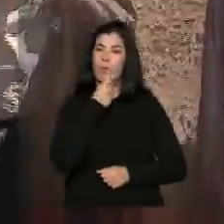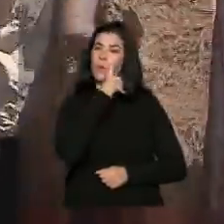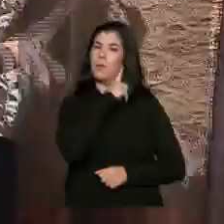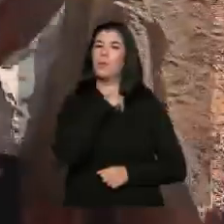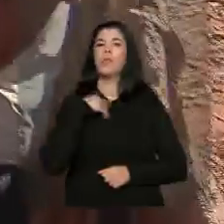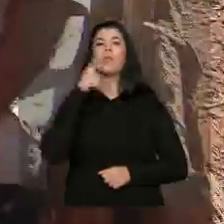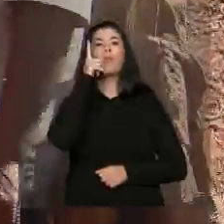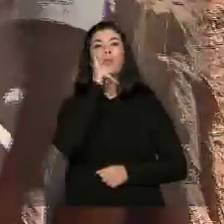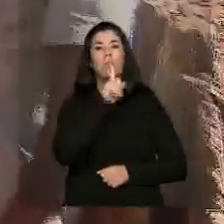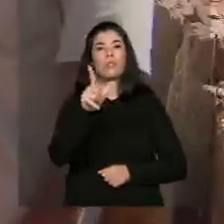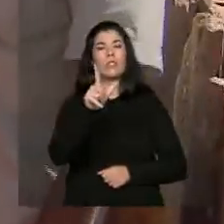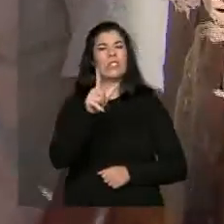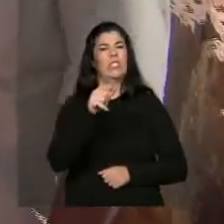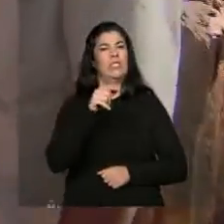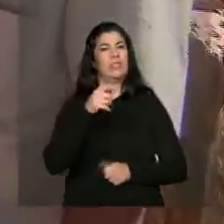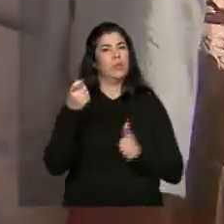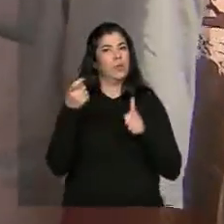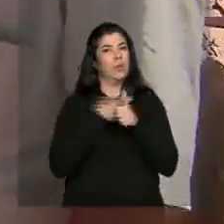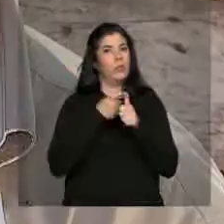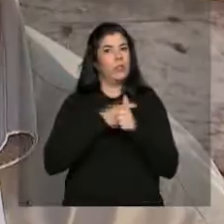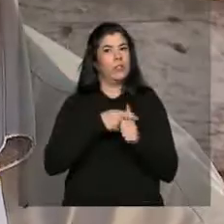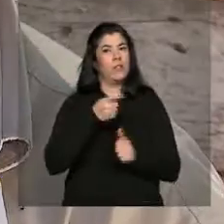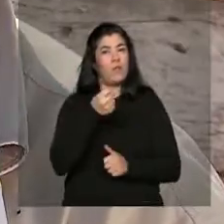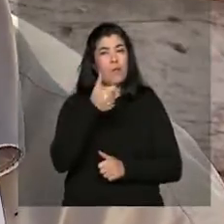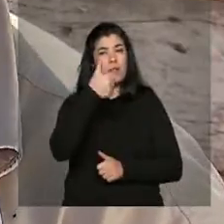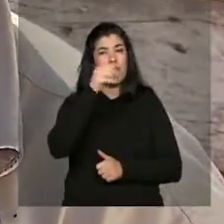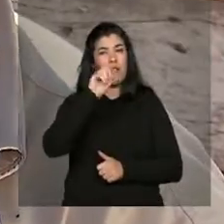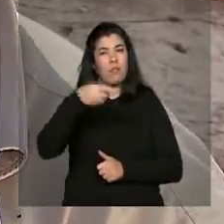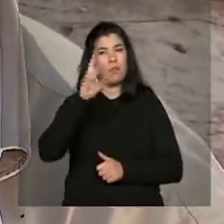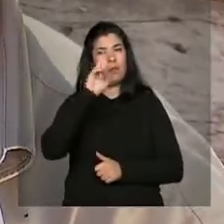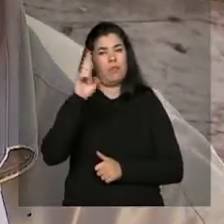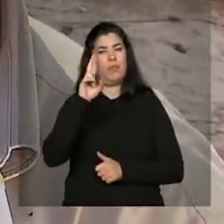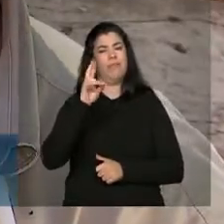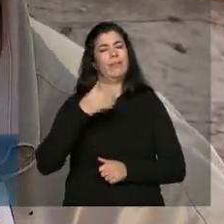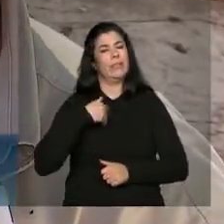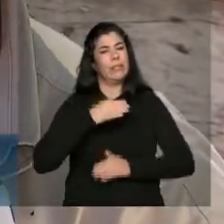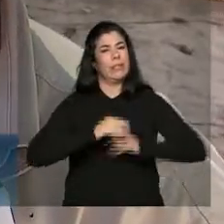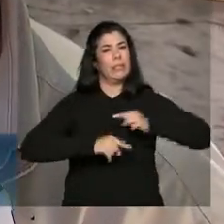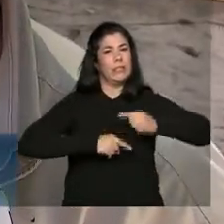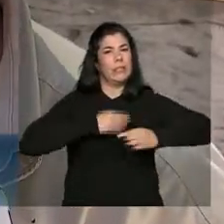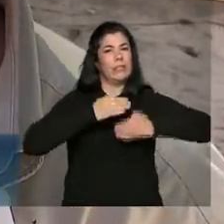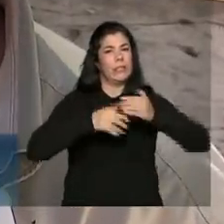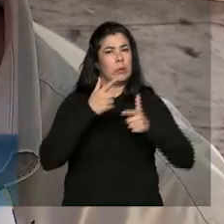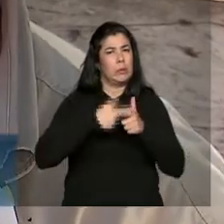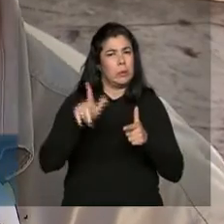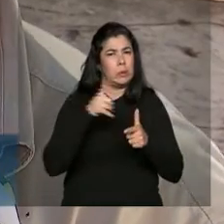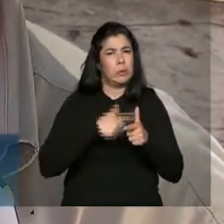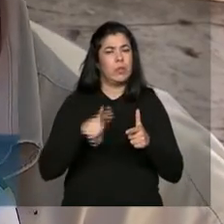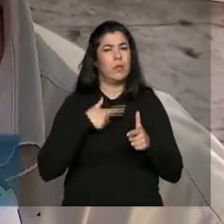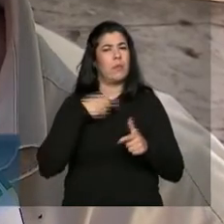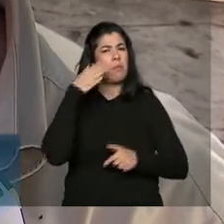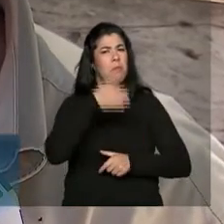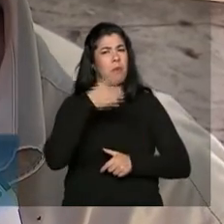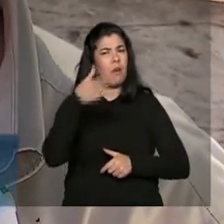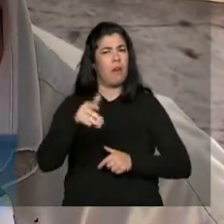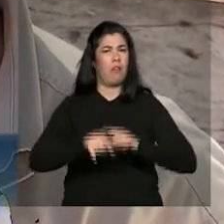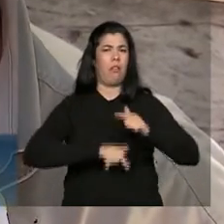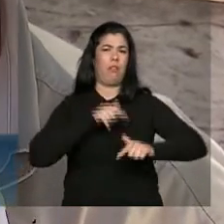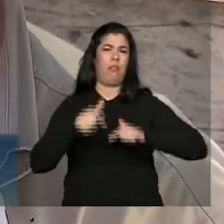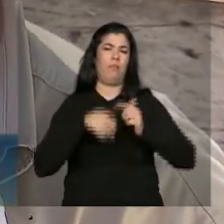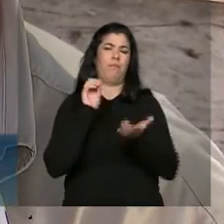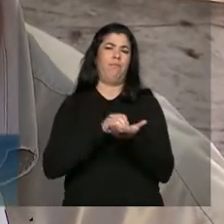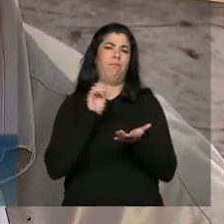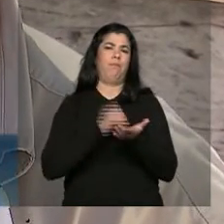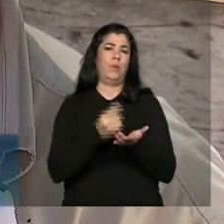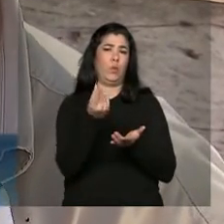uma dívida de quase R$ 10.000. Já veio outras dificuldades, né? Já veio os pobres. Problema de gente vai trabalhando e falta, aí o recurso